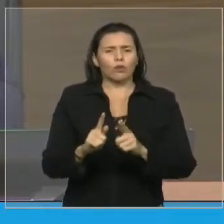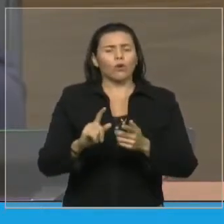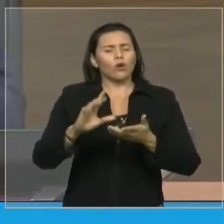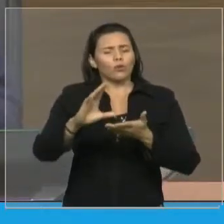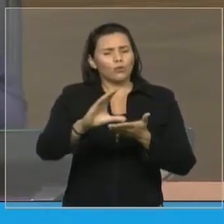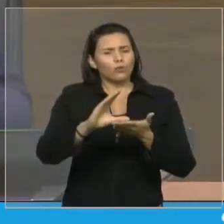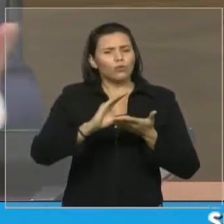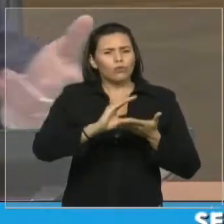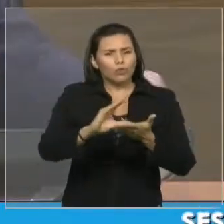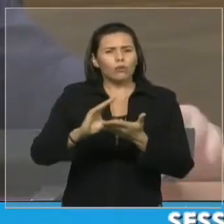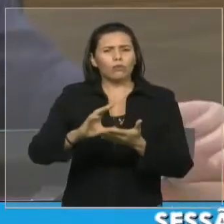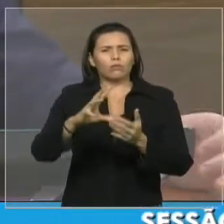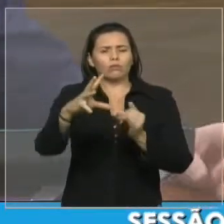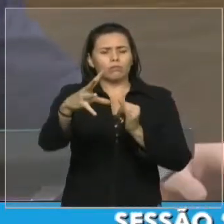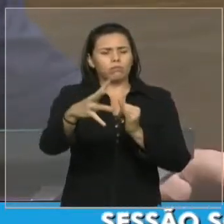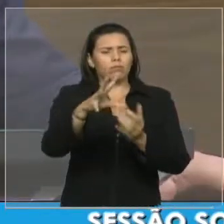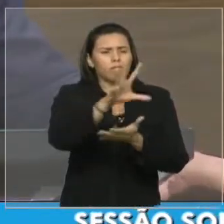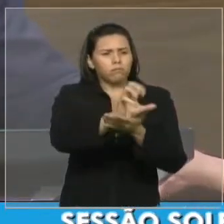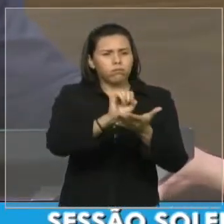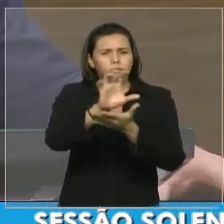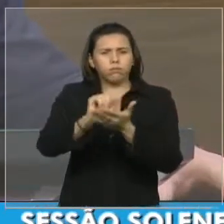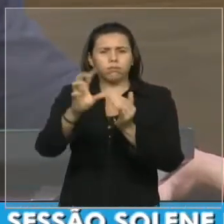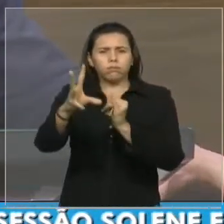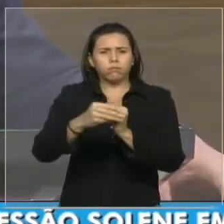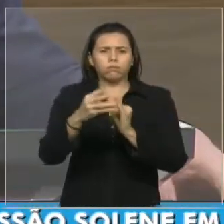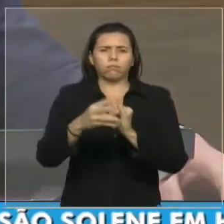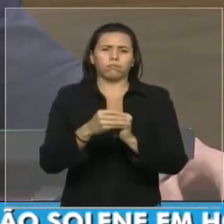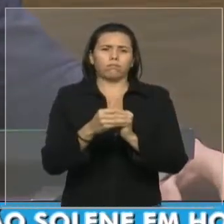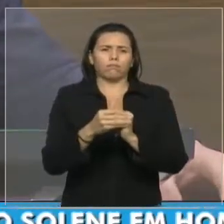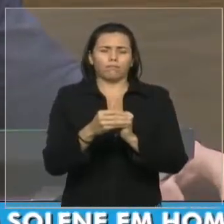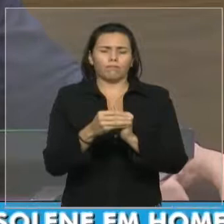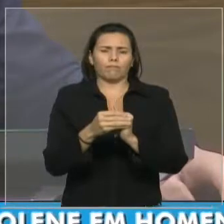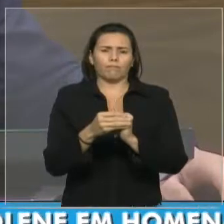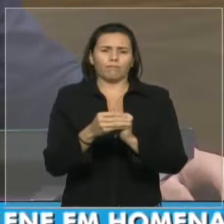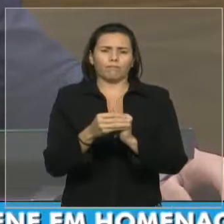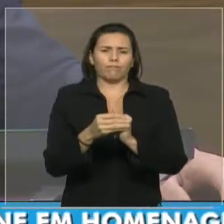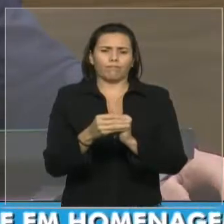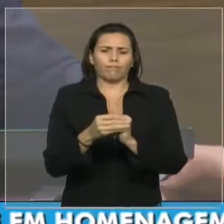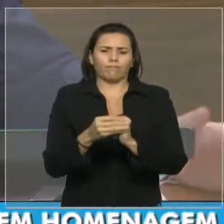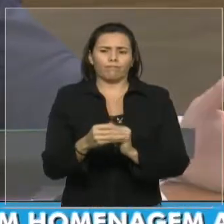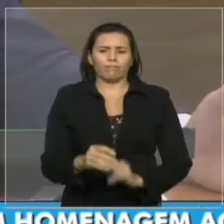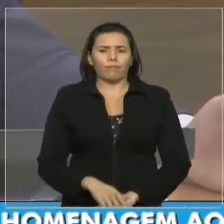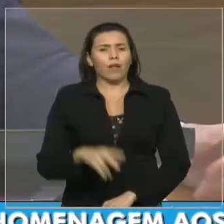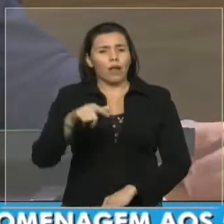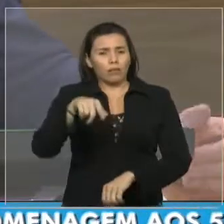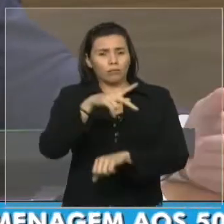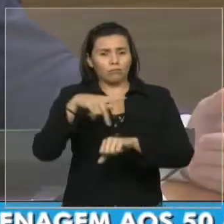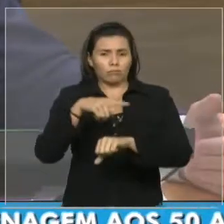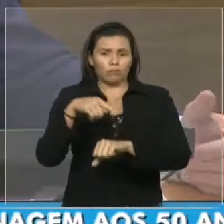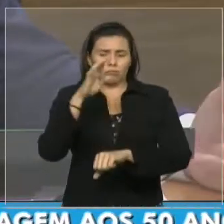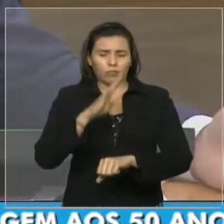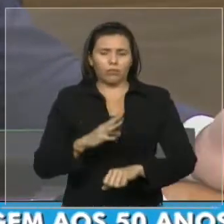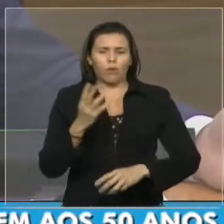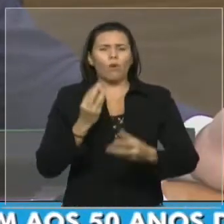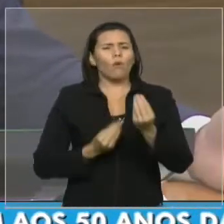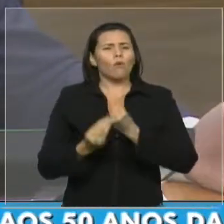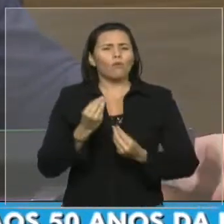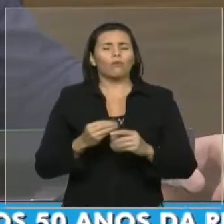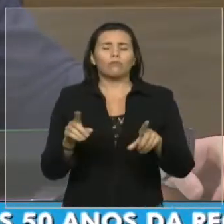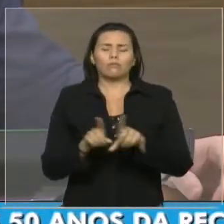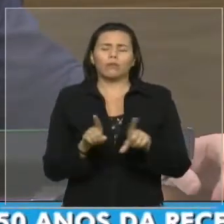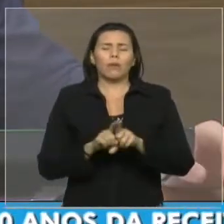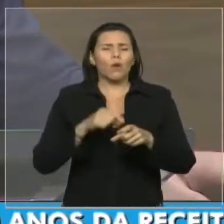e da arrecadação dos tributos no país. Como seriam construídas e